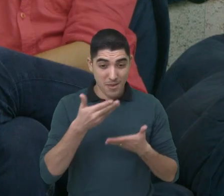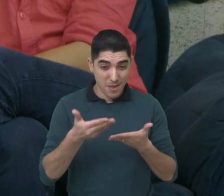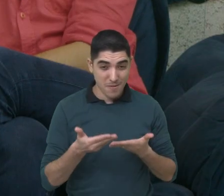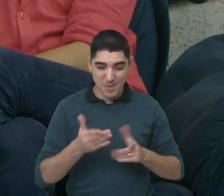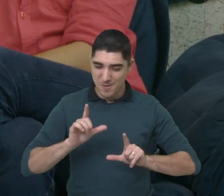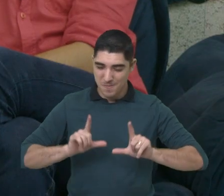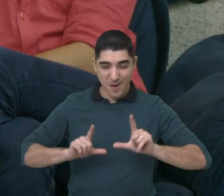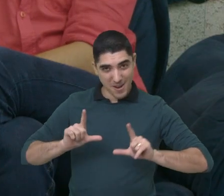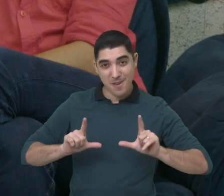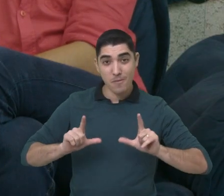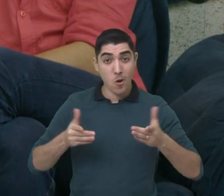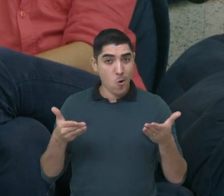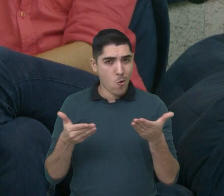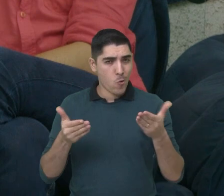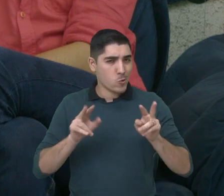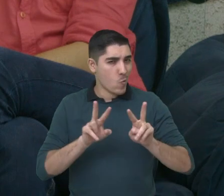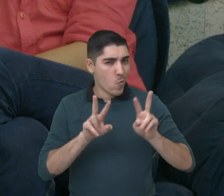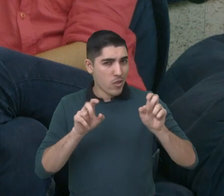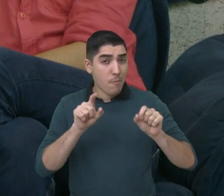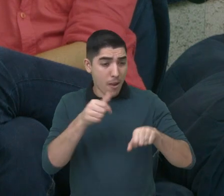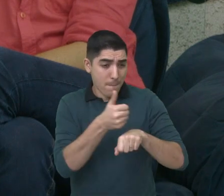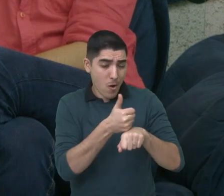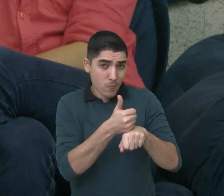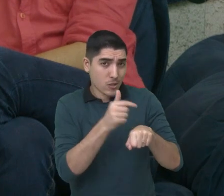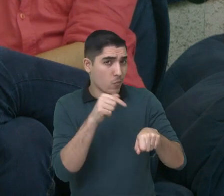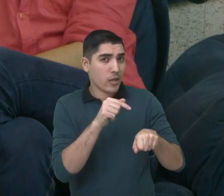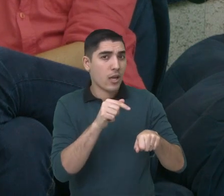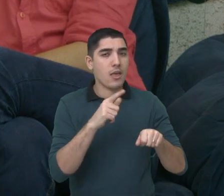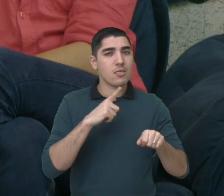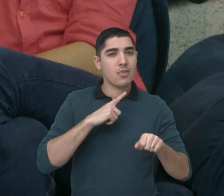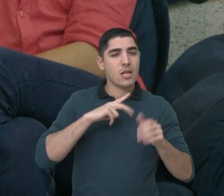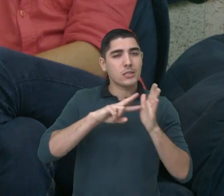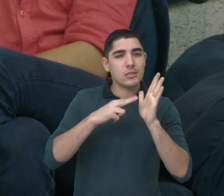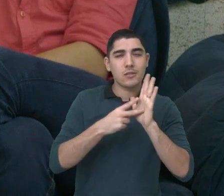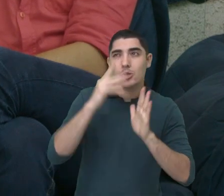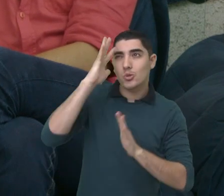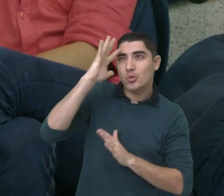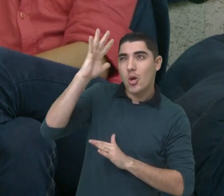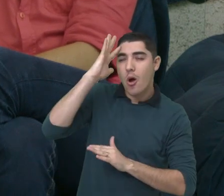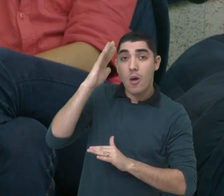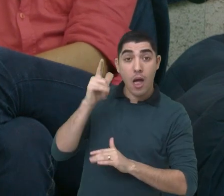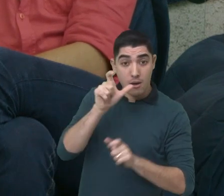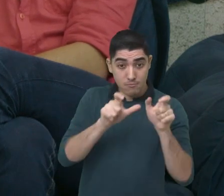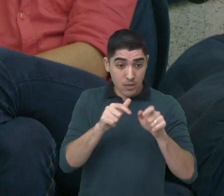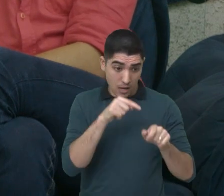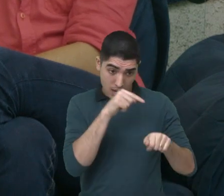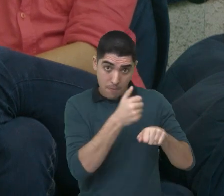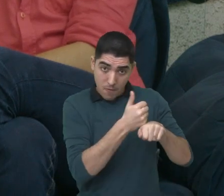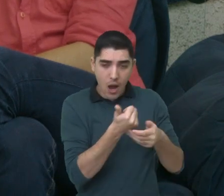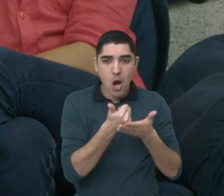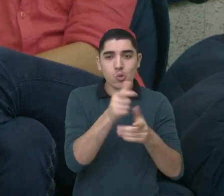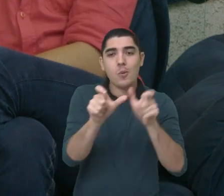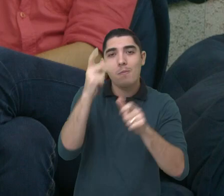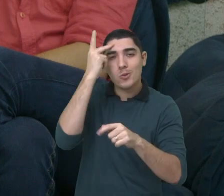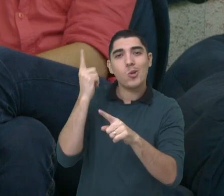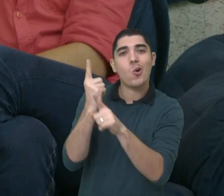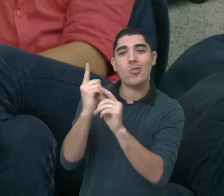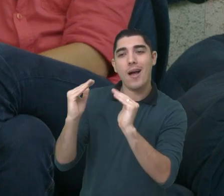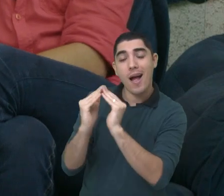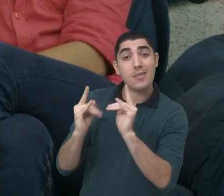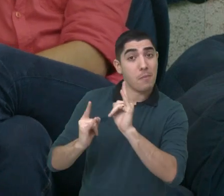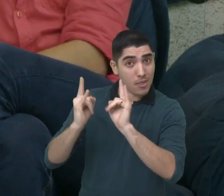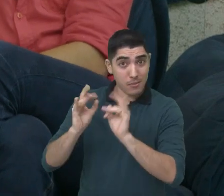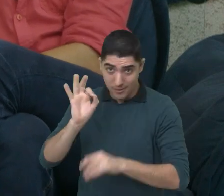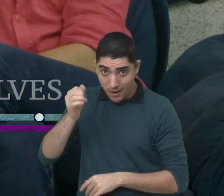bem-vindo ao nosso programa. E hoje vamos falar de uma profissão que trabalha com sonhos, que ajuda as pessoas a encontrar sua casa ou apartamento, não é mesmo,